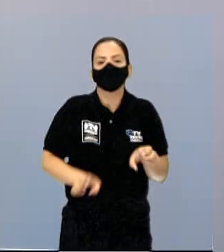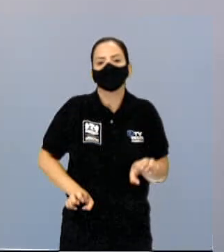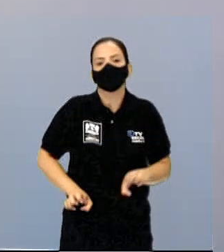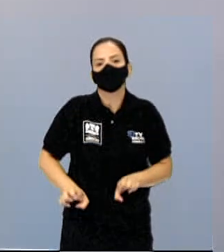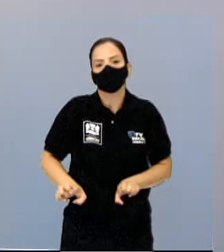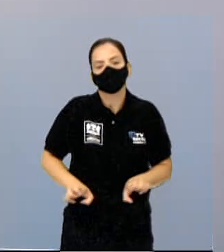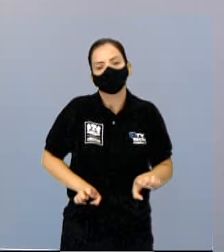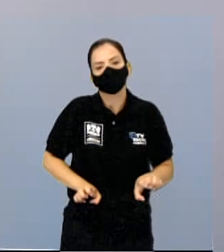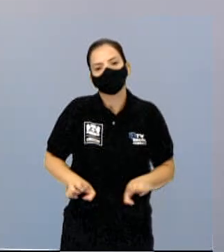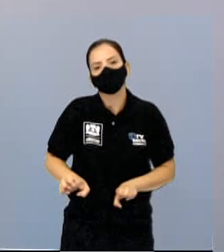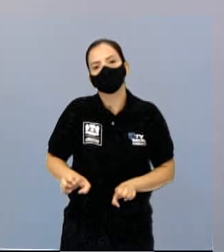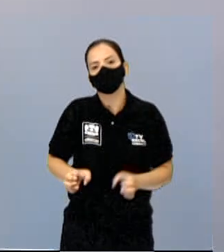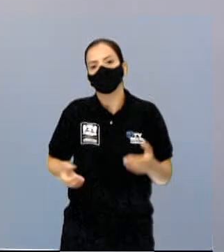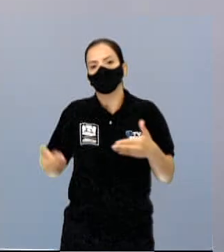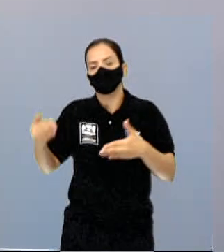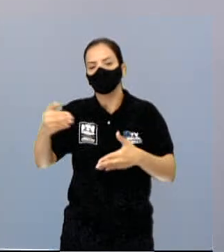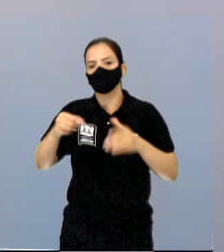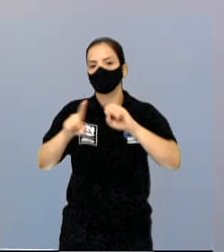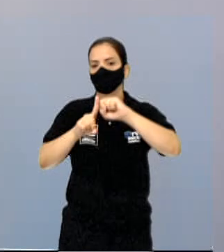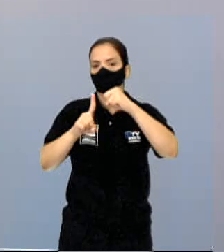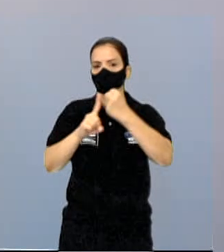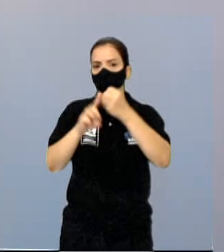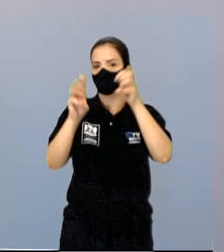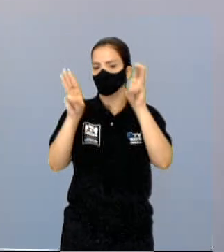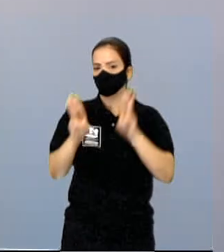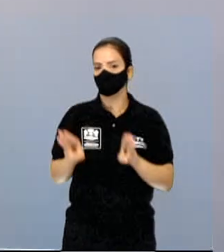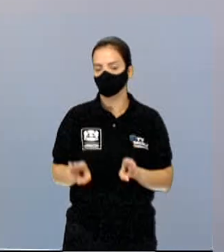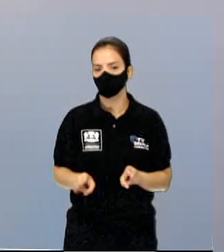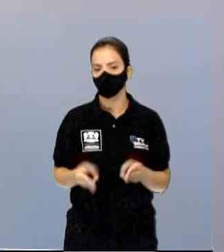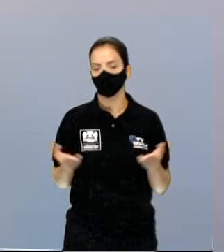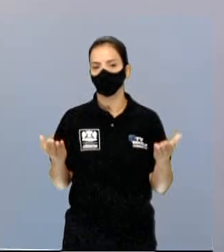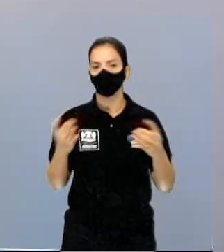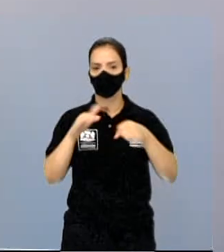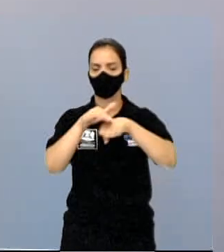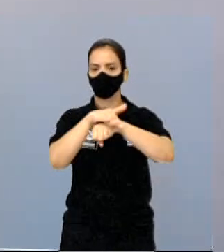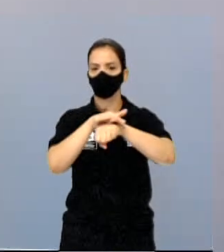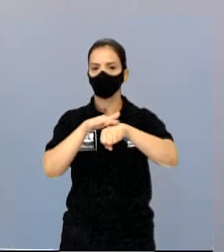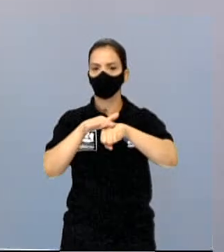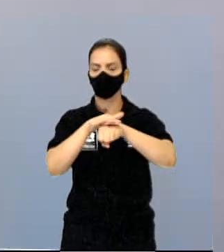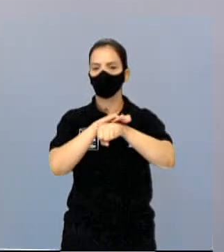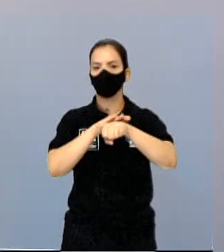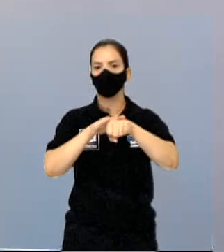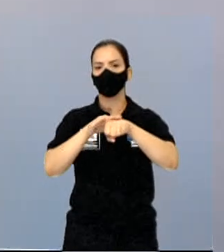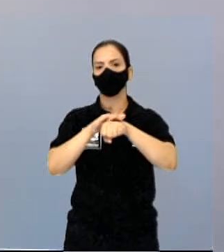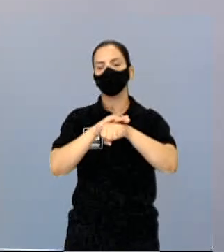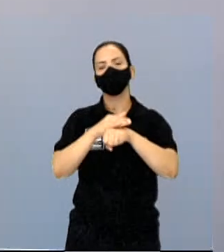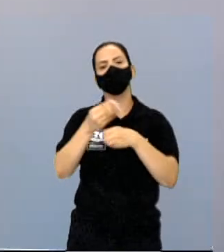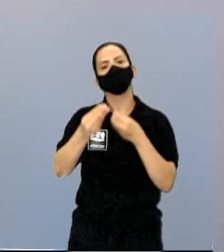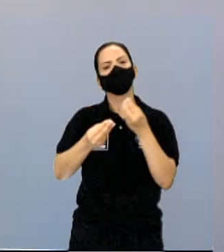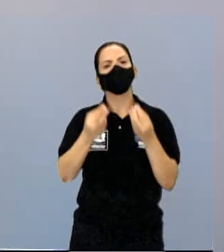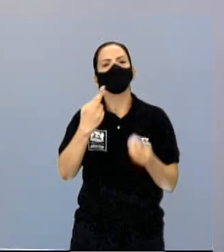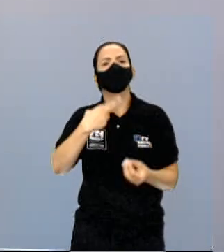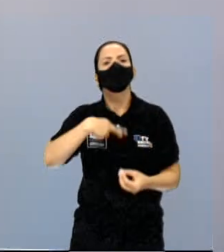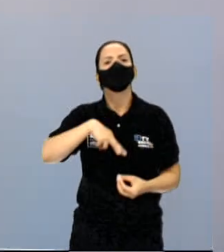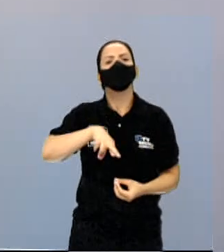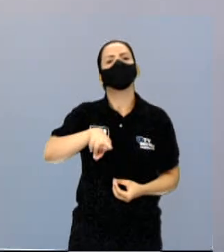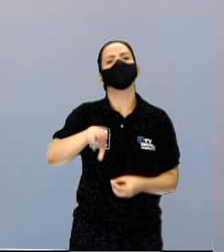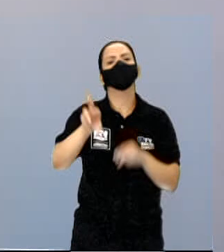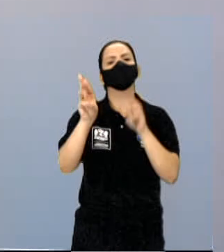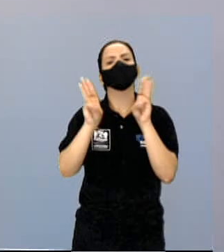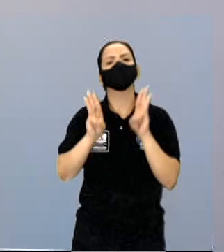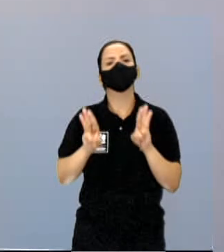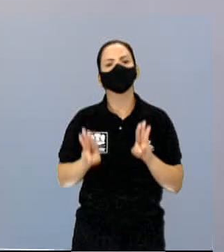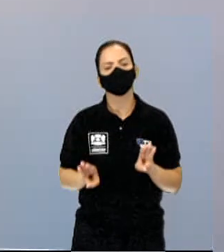dessa sociedade, certo? E agora a gente vai conversar um pouquinho também sobre o aspecto da religião. Que tipo de religião eles praticavam